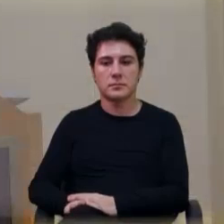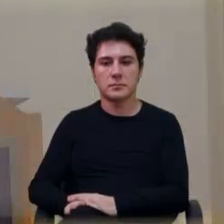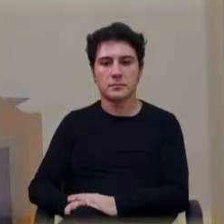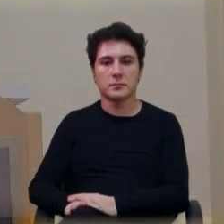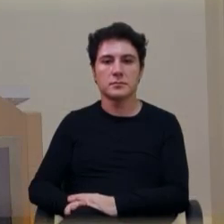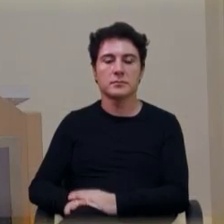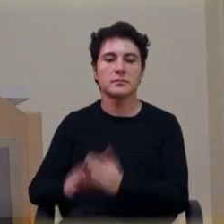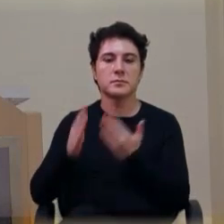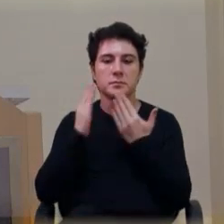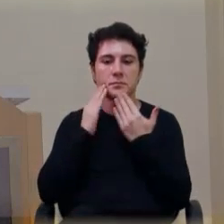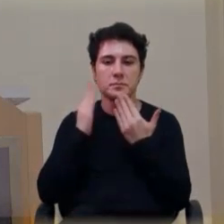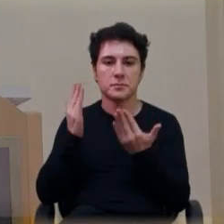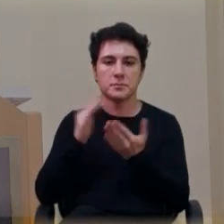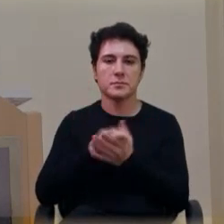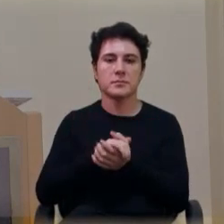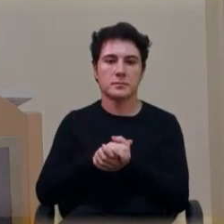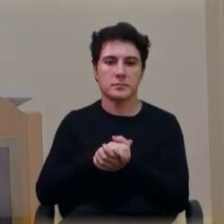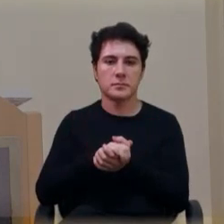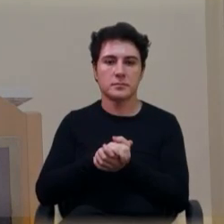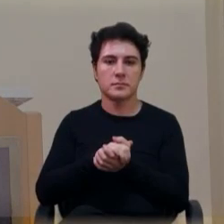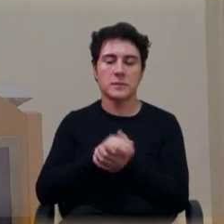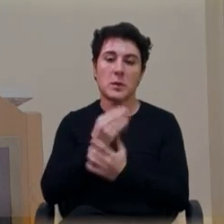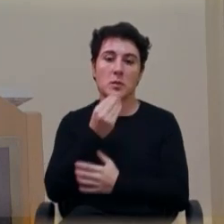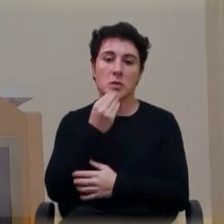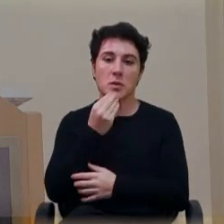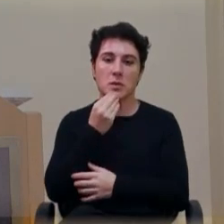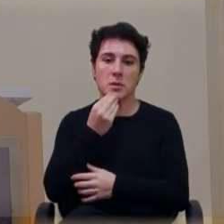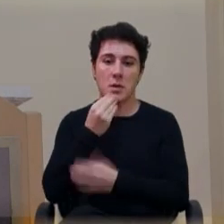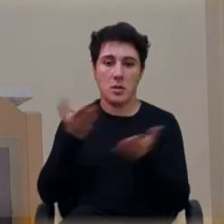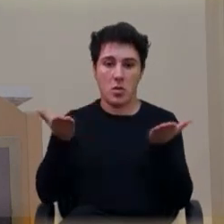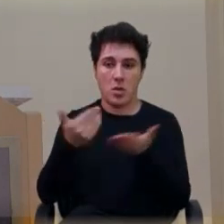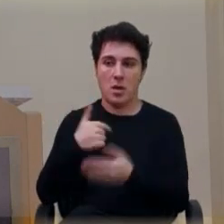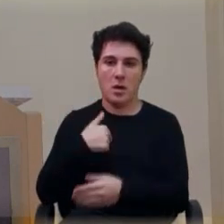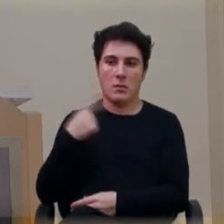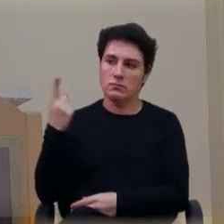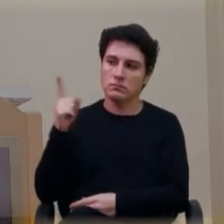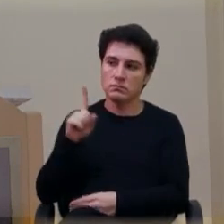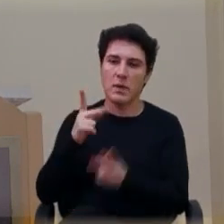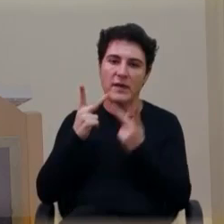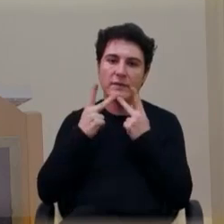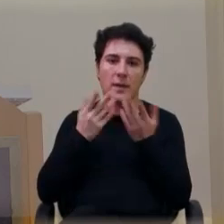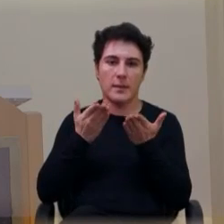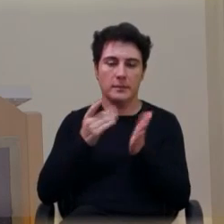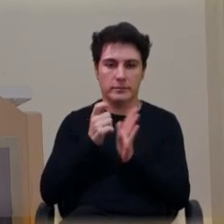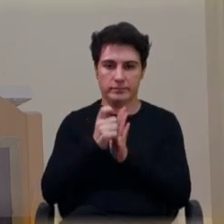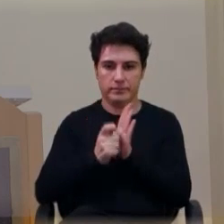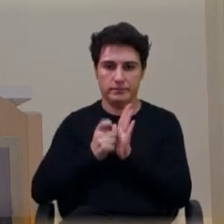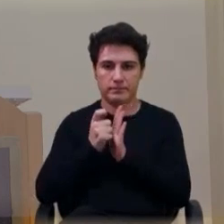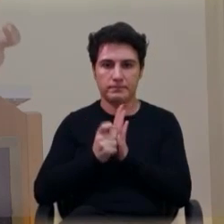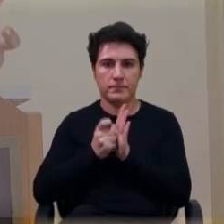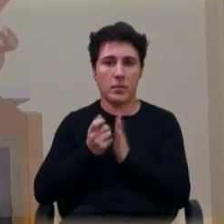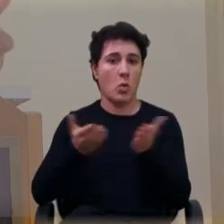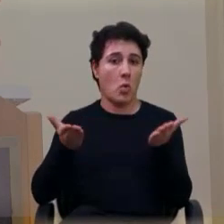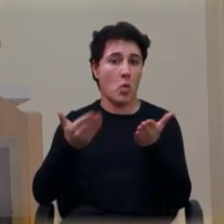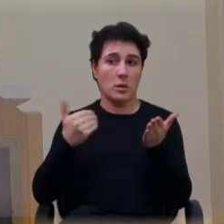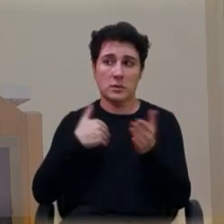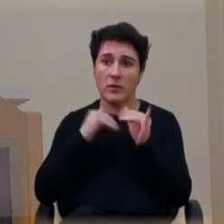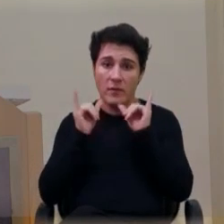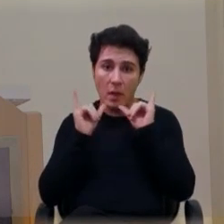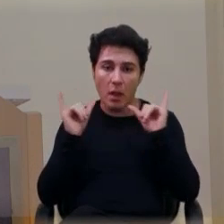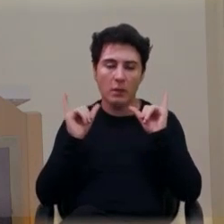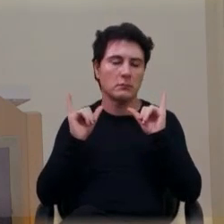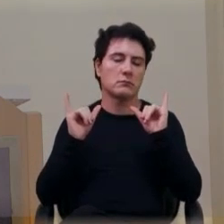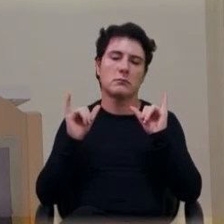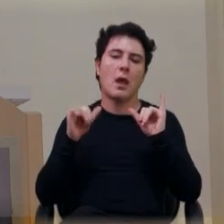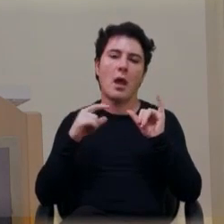muito obrigada senhor presidente pela oportunidade mais uma vez poder de alugar com Araraquara hoje eu não vou dar nenhum recado